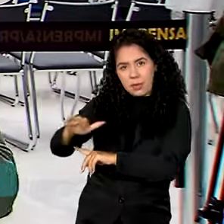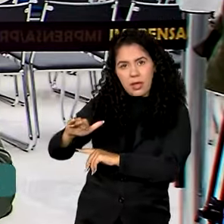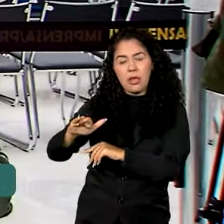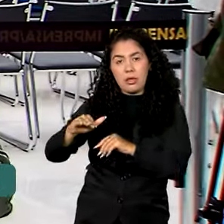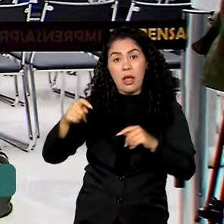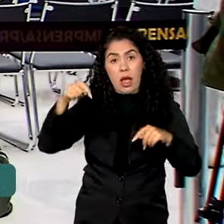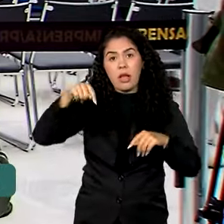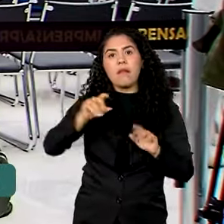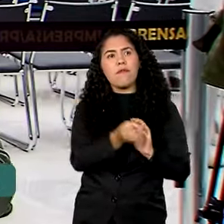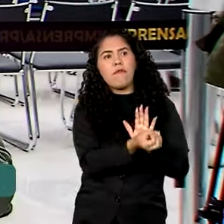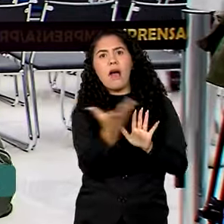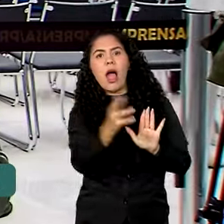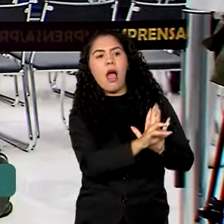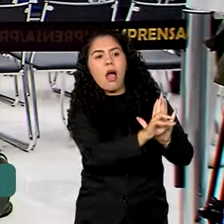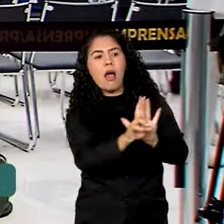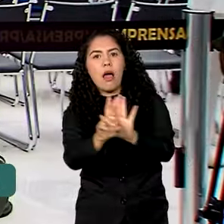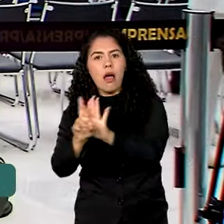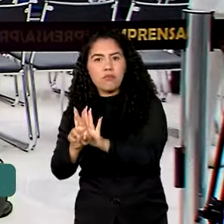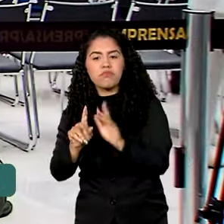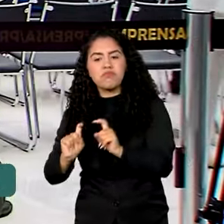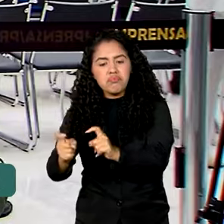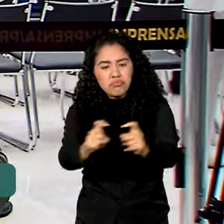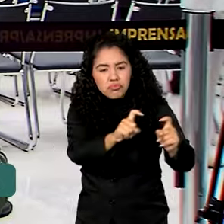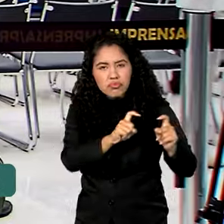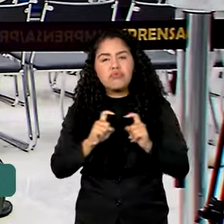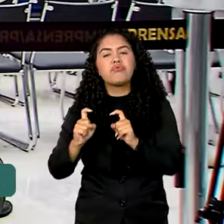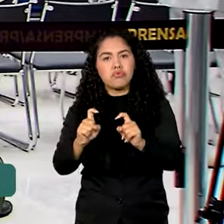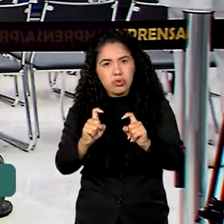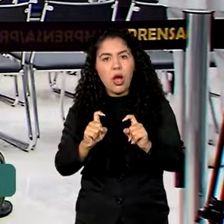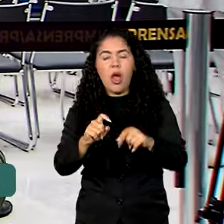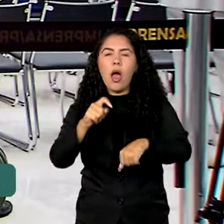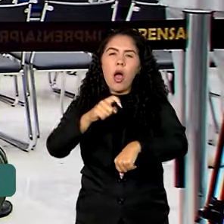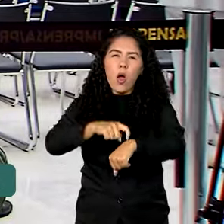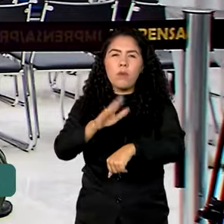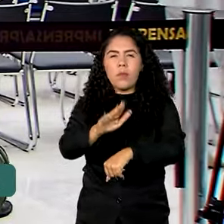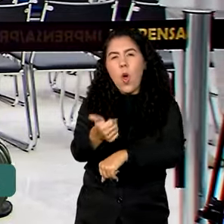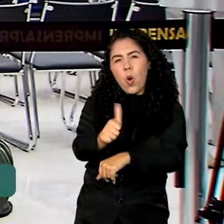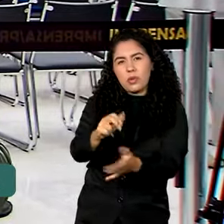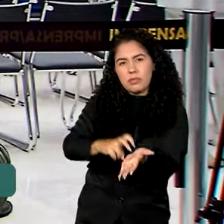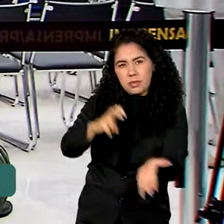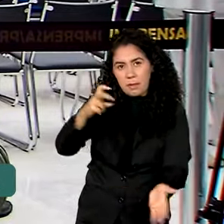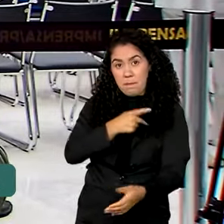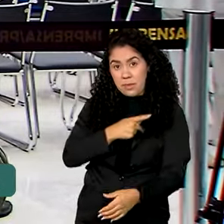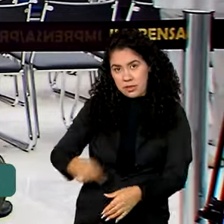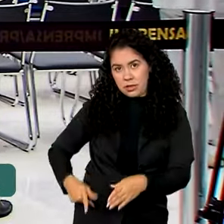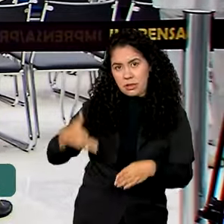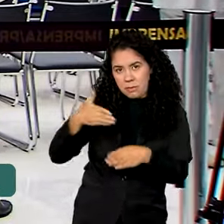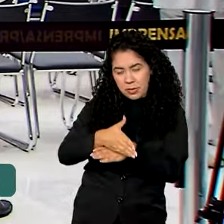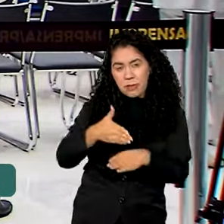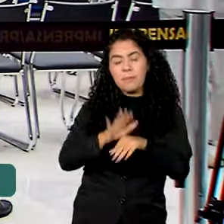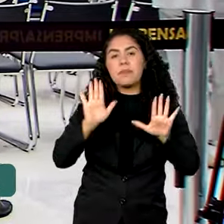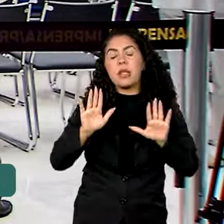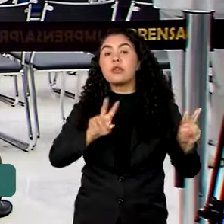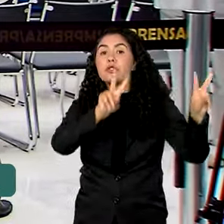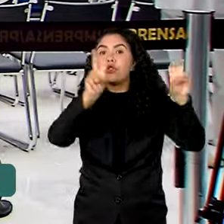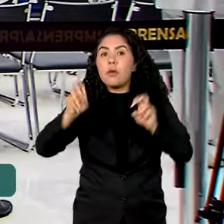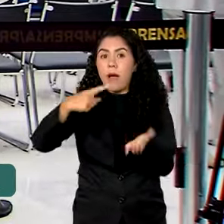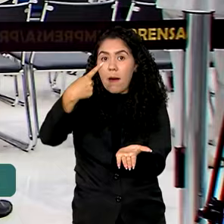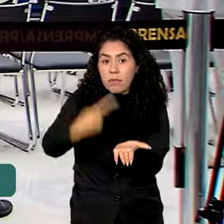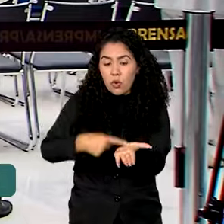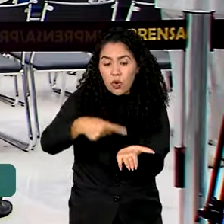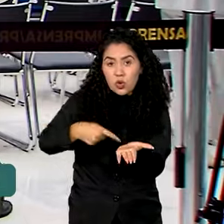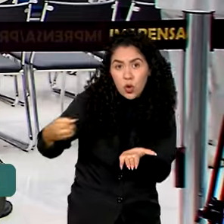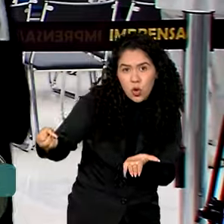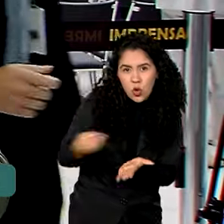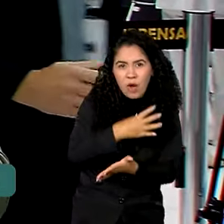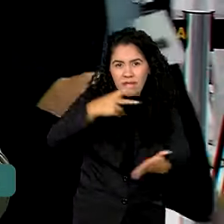Brasília, mas o presidente Lula deve participar de fato dessa reunião a partir das 11 da manhã. Bem, e sobre esse novo acordo sobre a